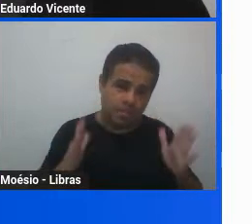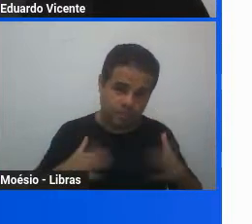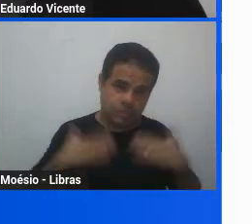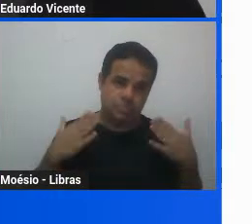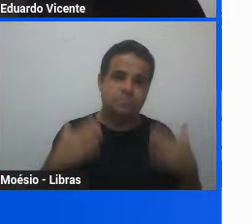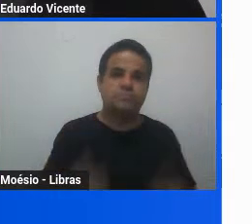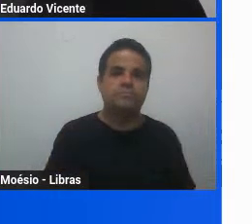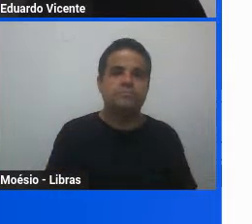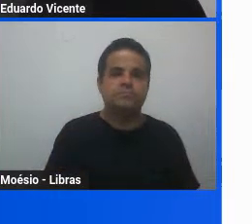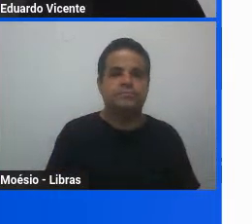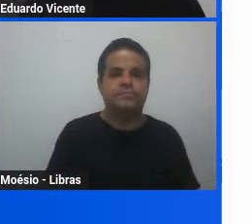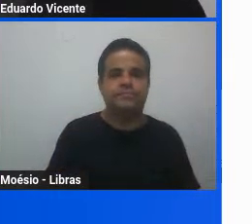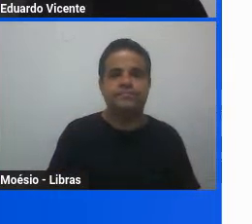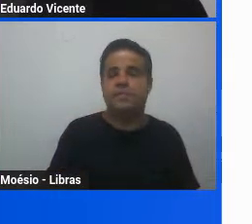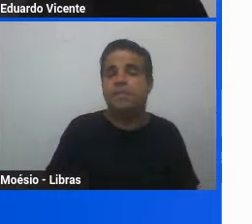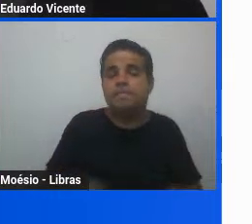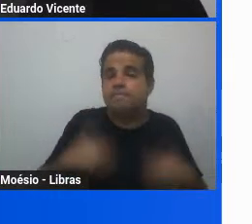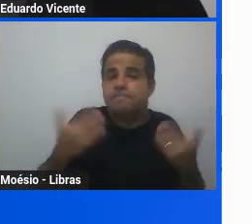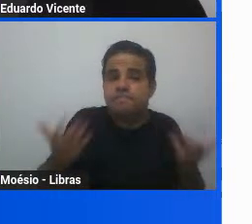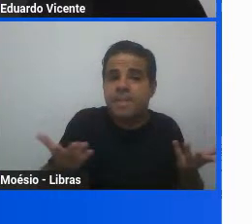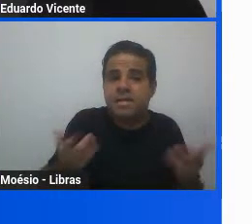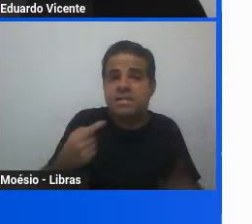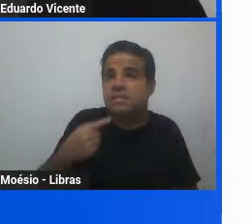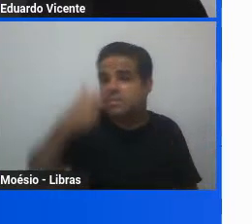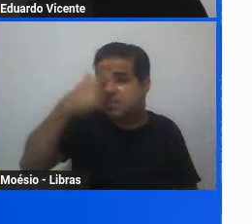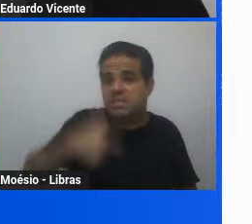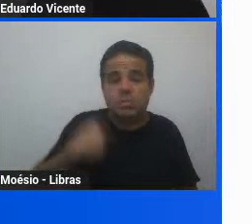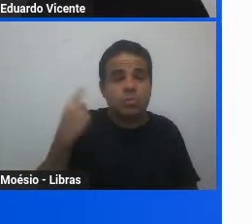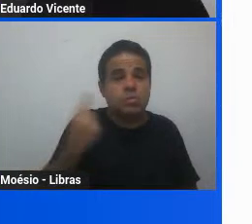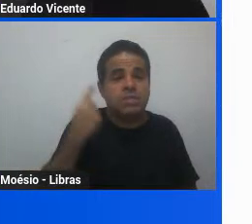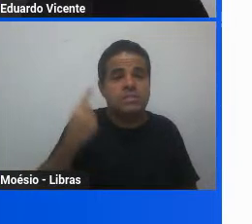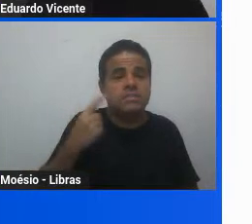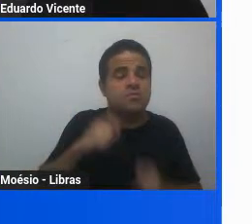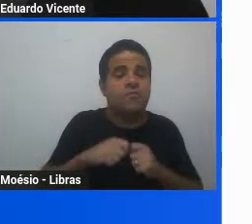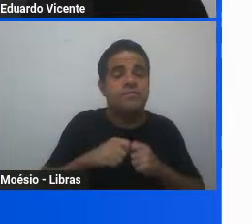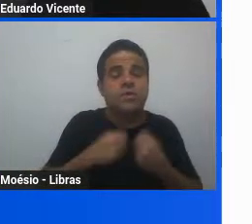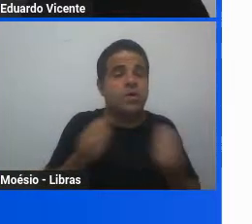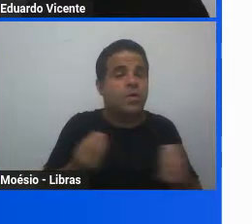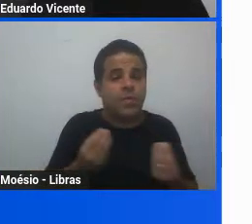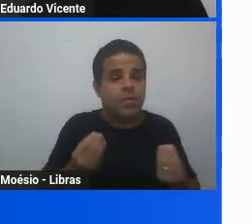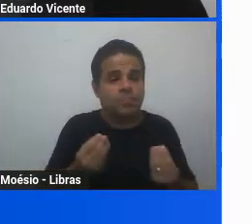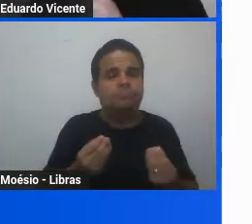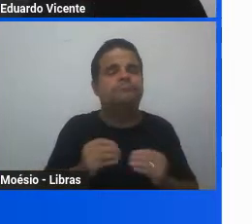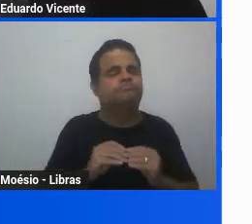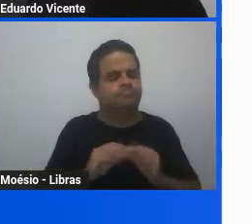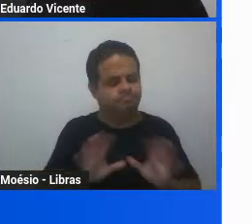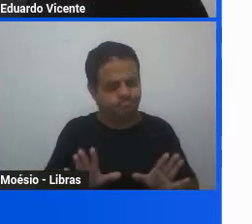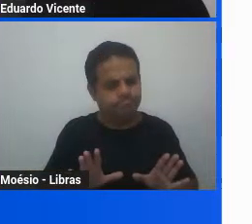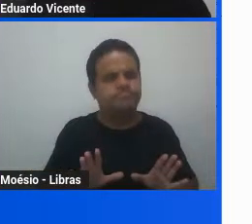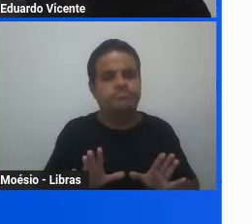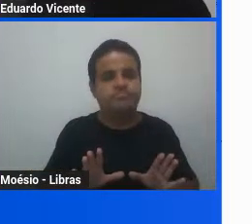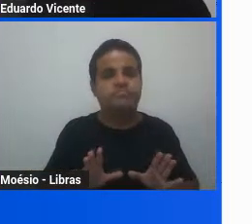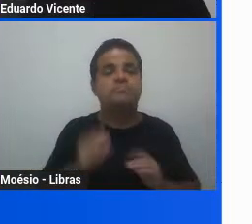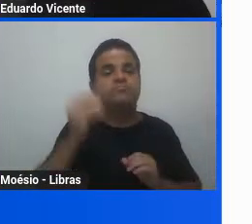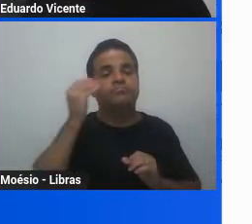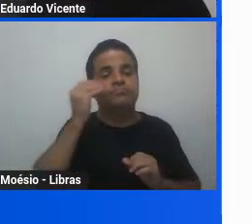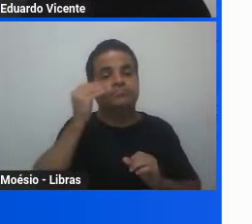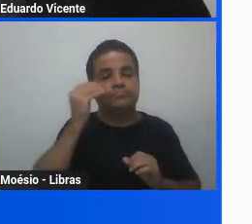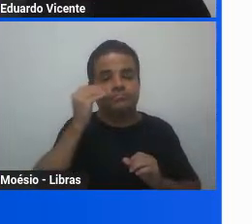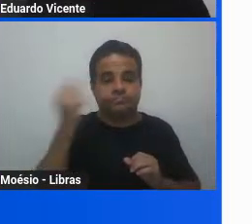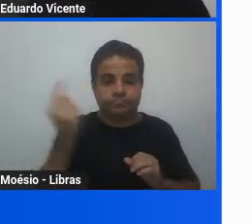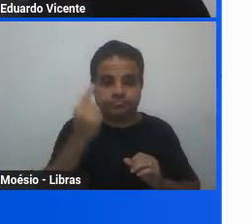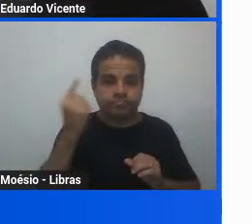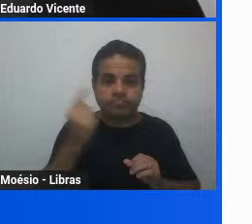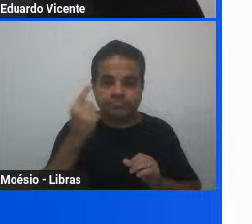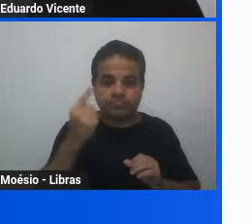Eduardo, e se eu estiver sozinho nessa situação, o que eu faço? Olha, nós temos 2 situações para tentar desengasgo sozinho. De repente,